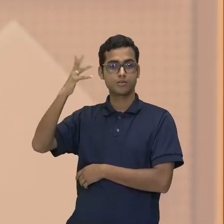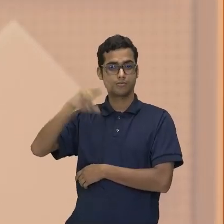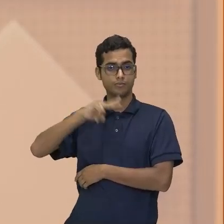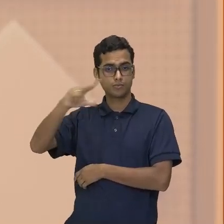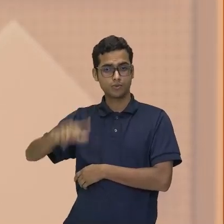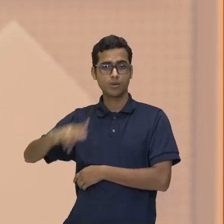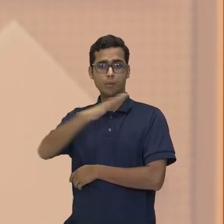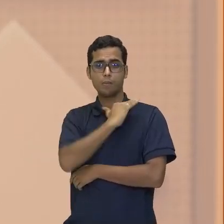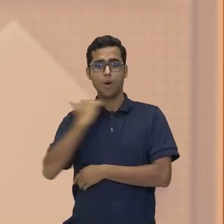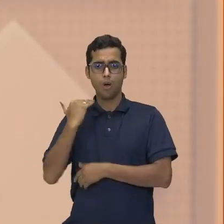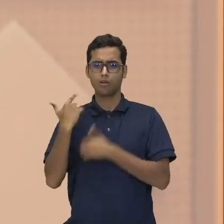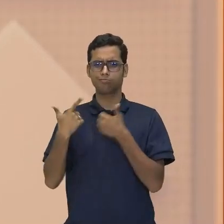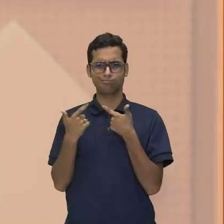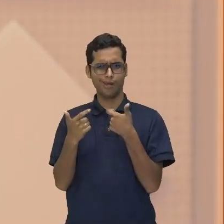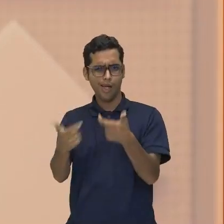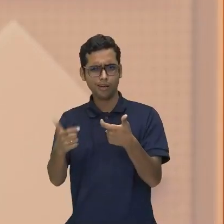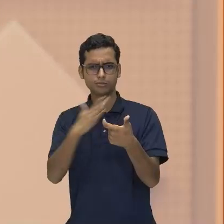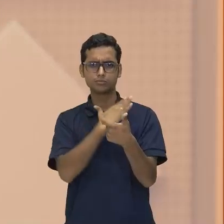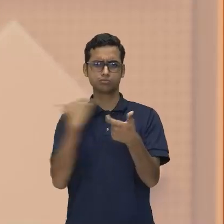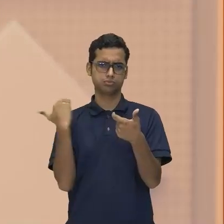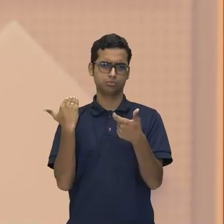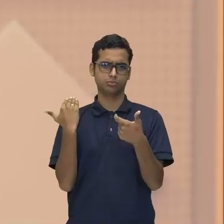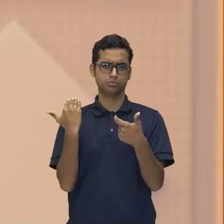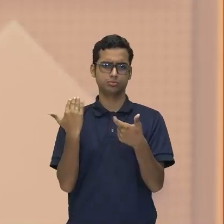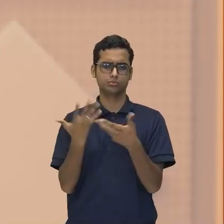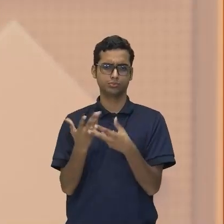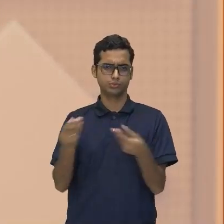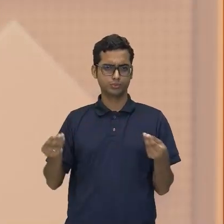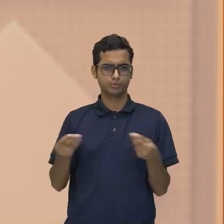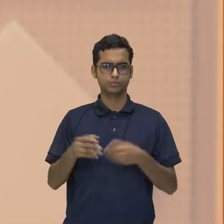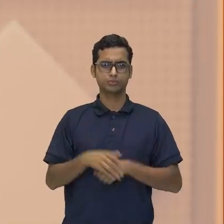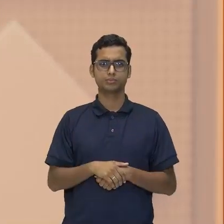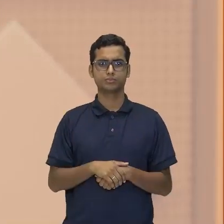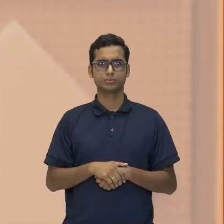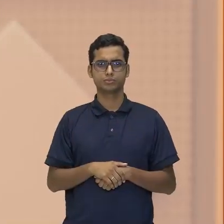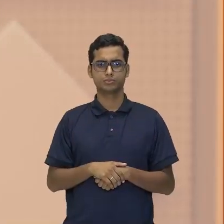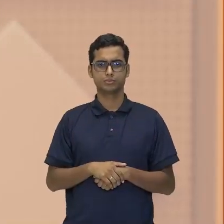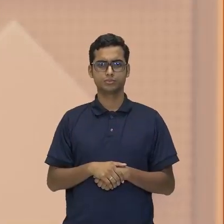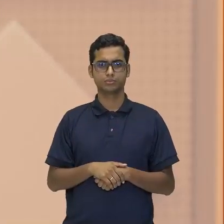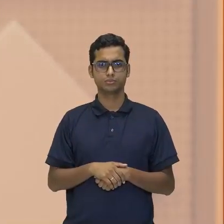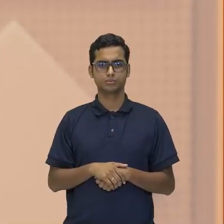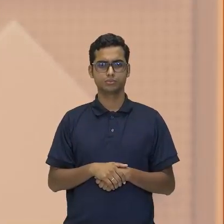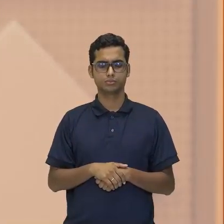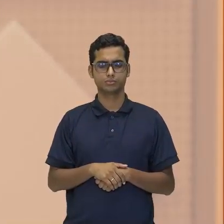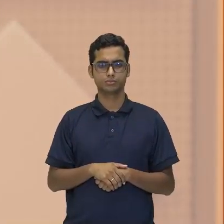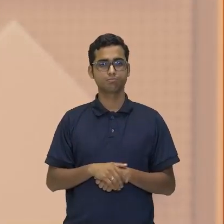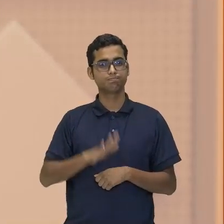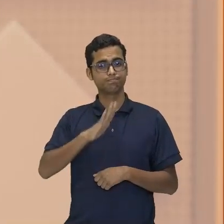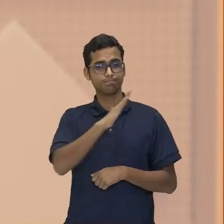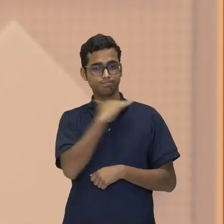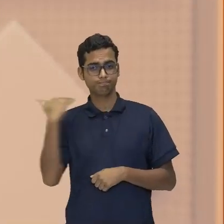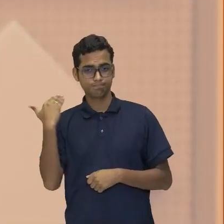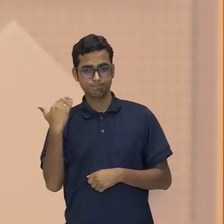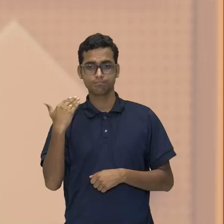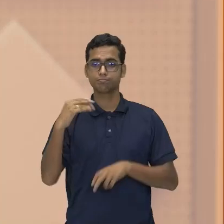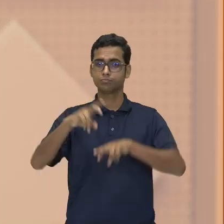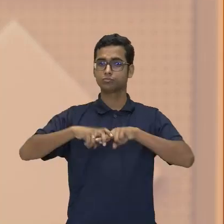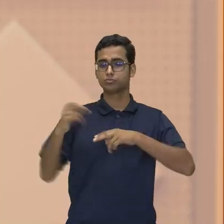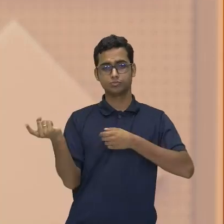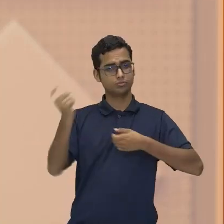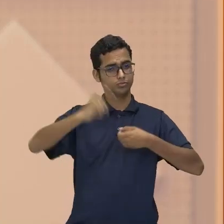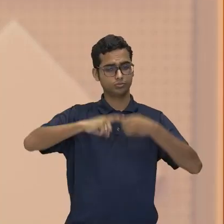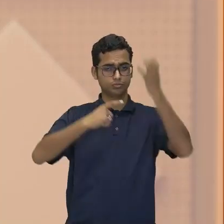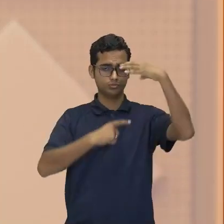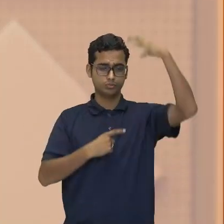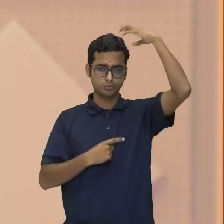falecendo em uma guerra, ou melhor, ele desapareceu numa guerra, numa batalha. Então, ele acabou sendo dado como morto, já que ele não retornava.